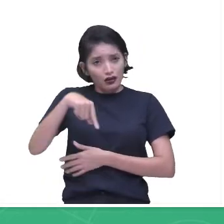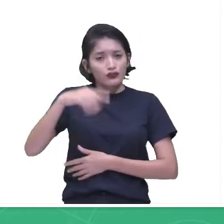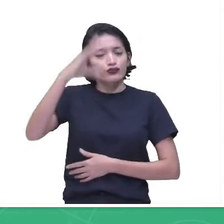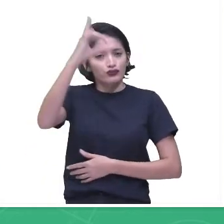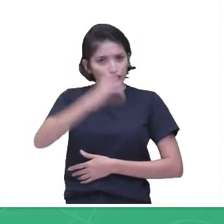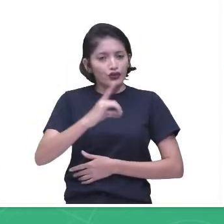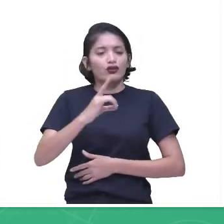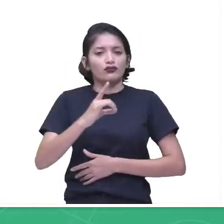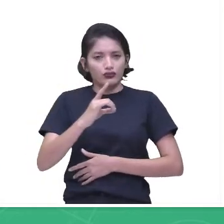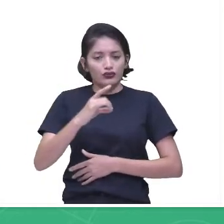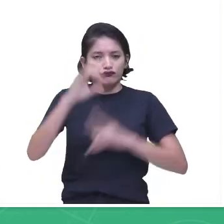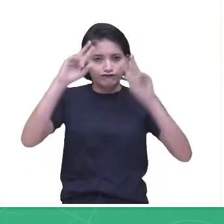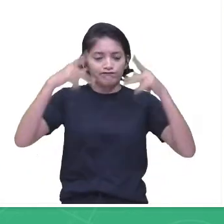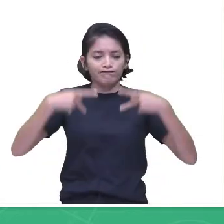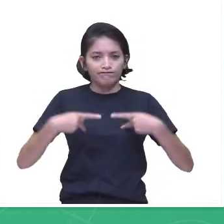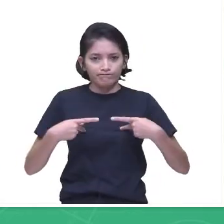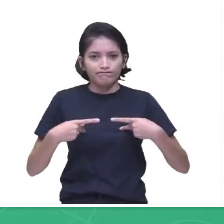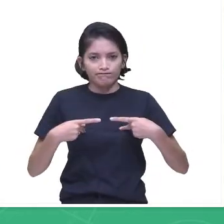ser